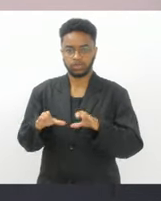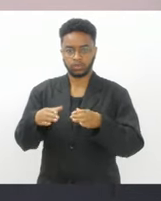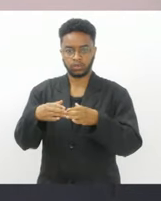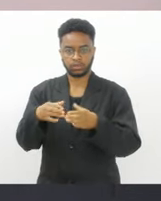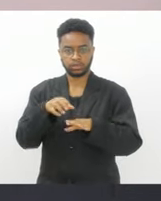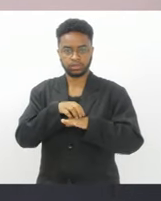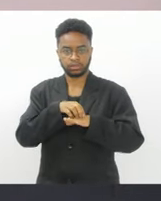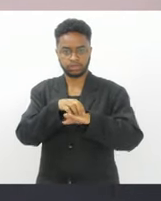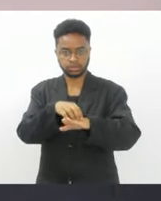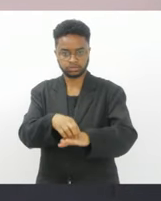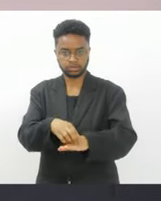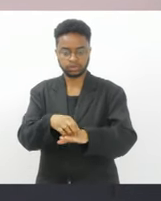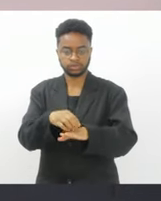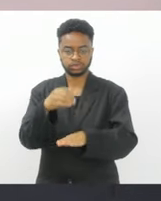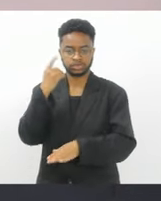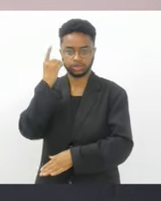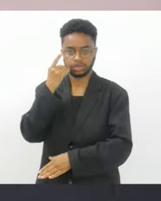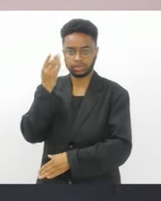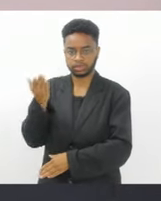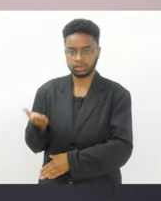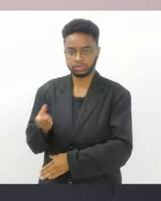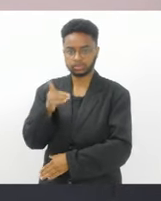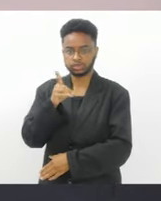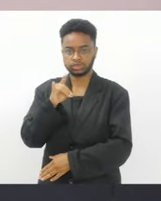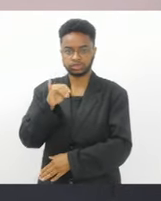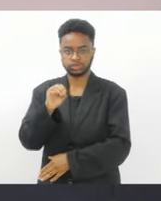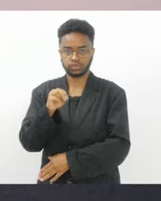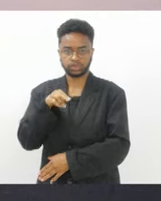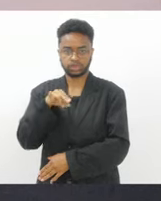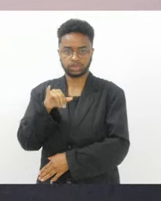Transportes, deputado Dionísio Lins,